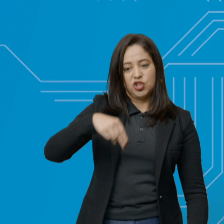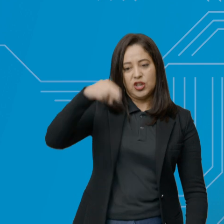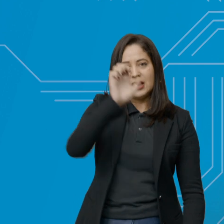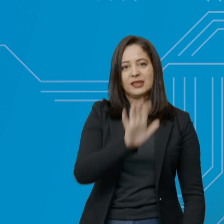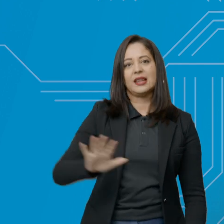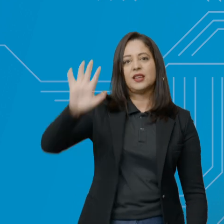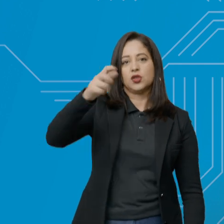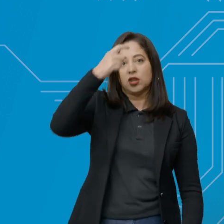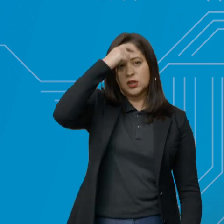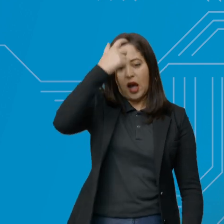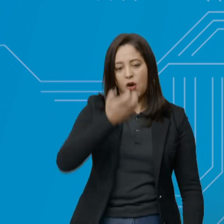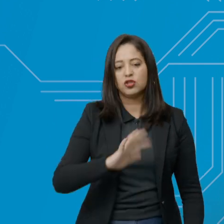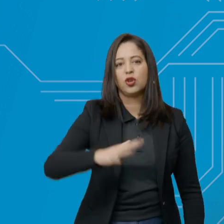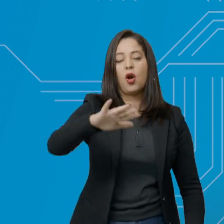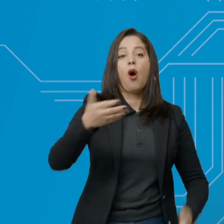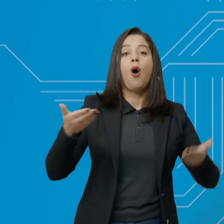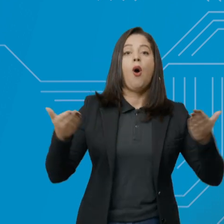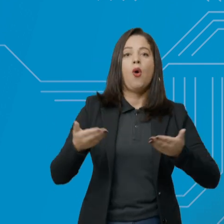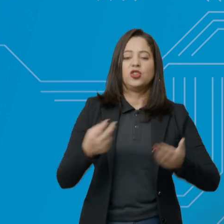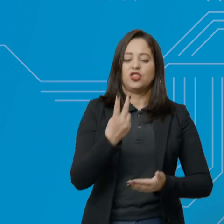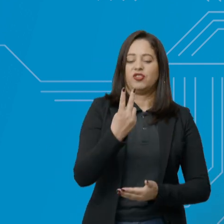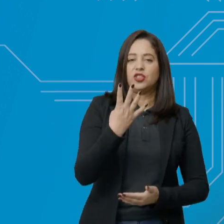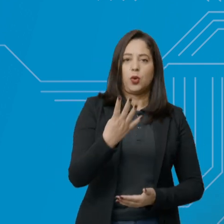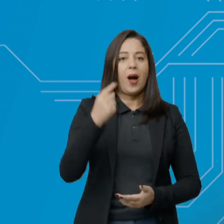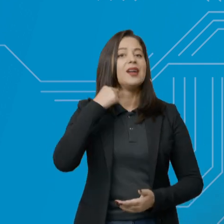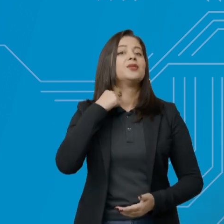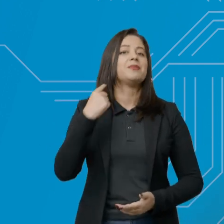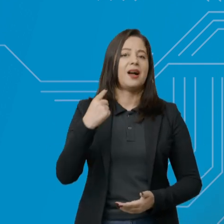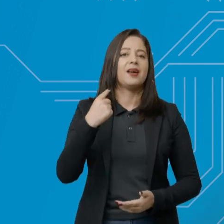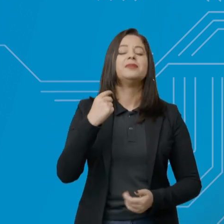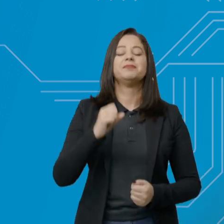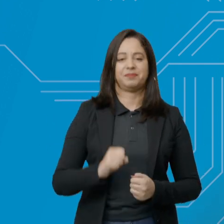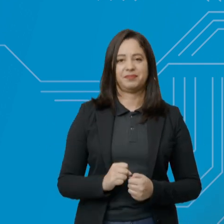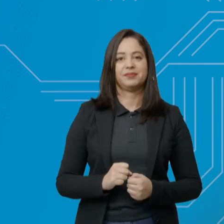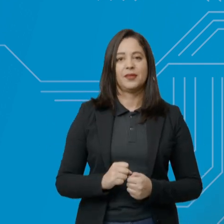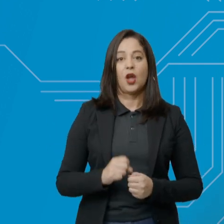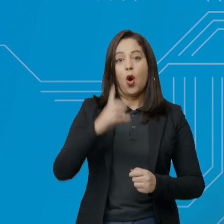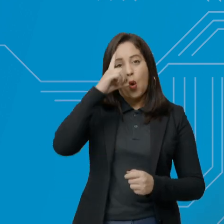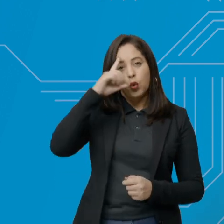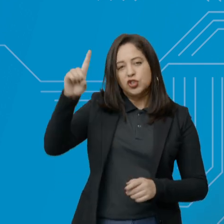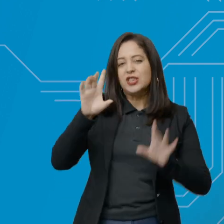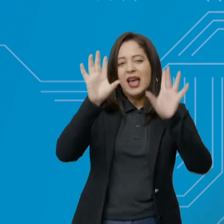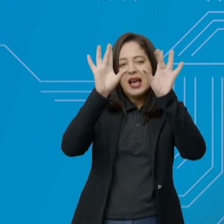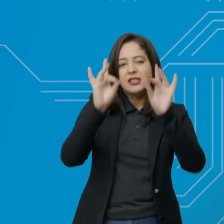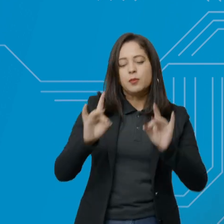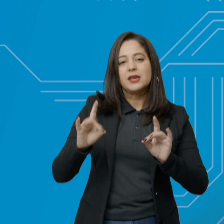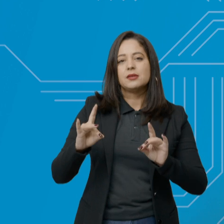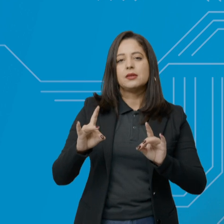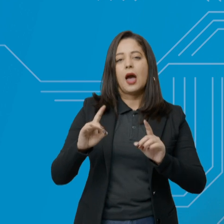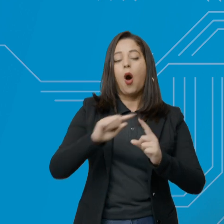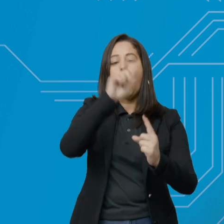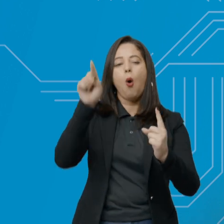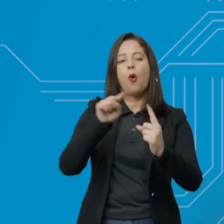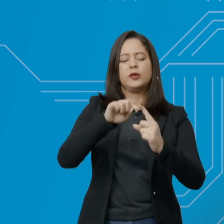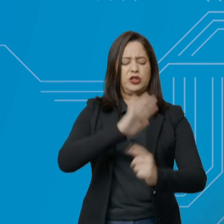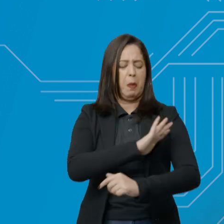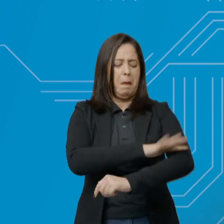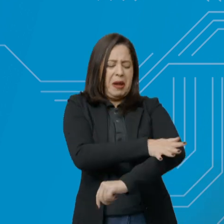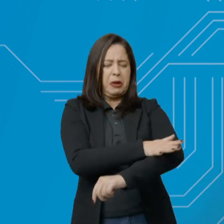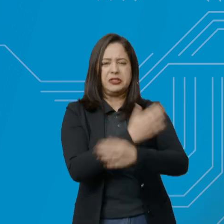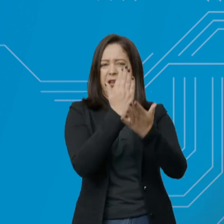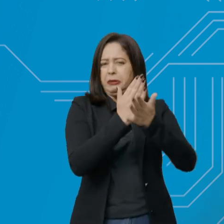no Brasil, o Dia Nacional de Conscientização é celebrado hoje, 24 de maio. A data foi criada para